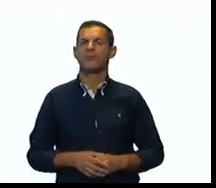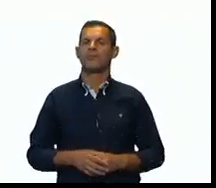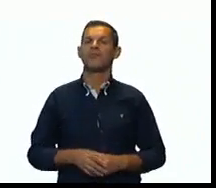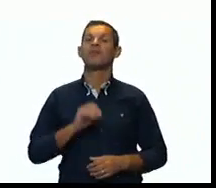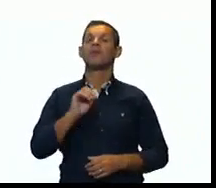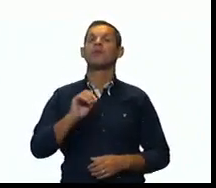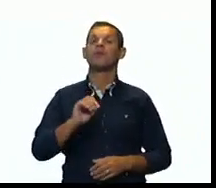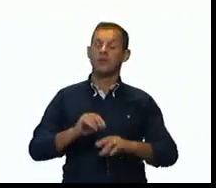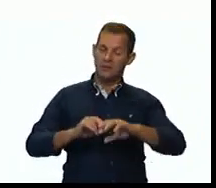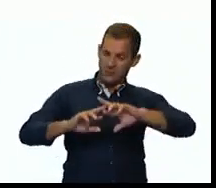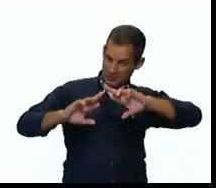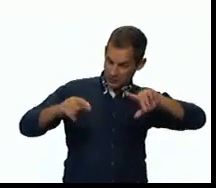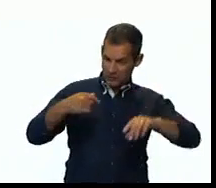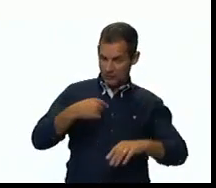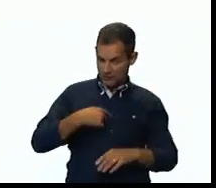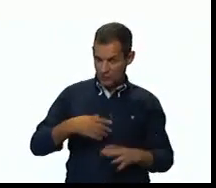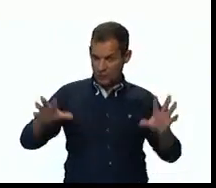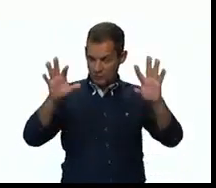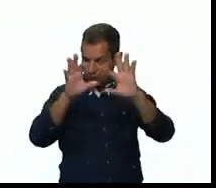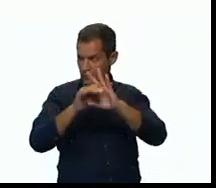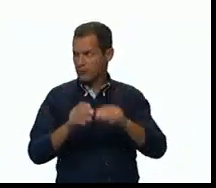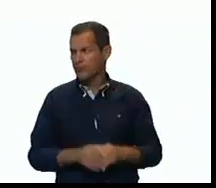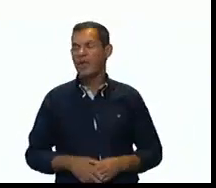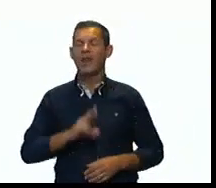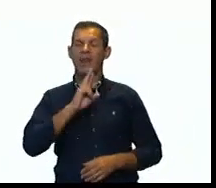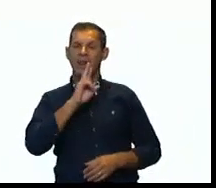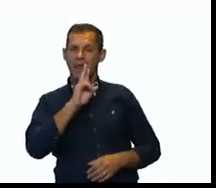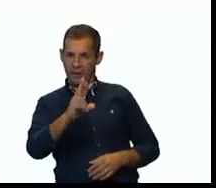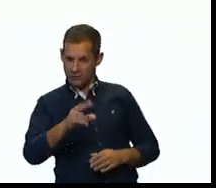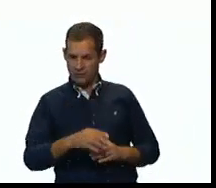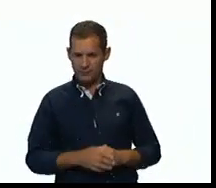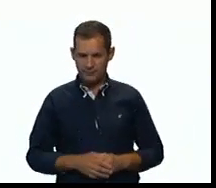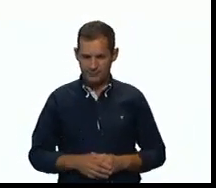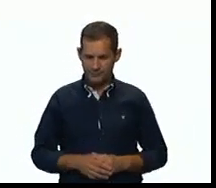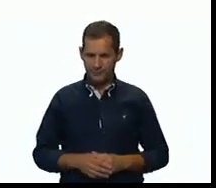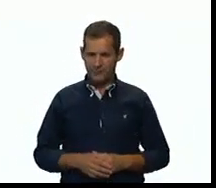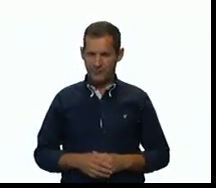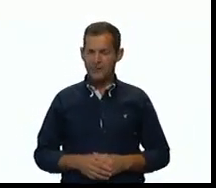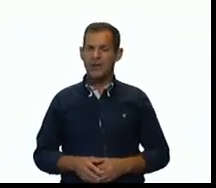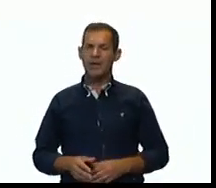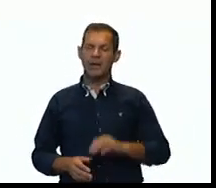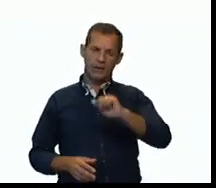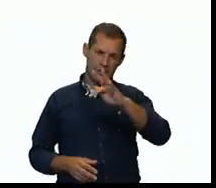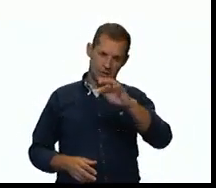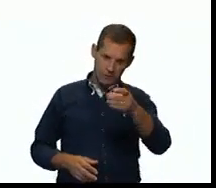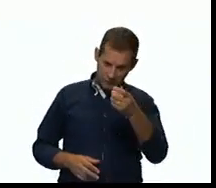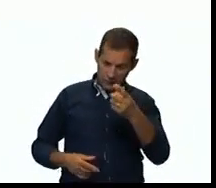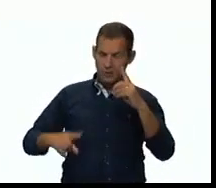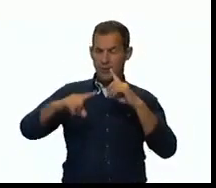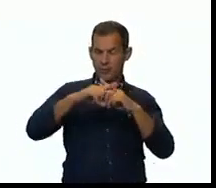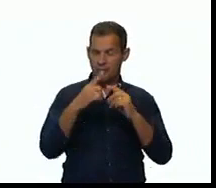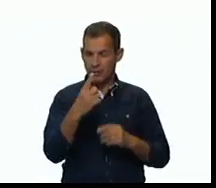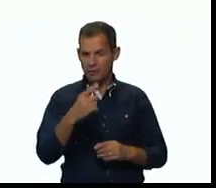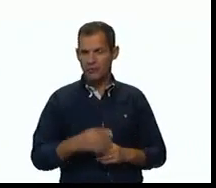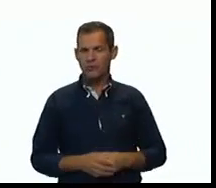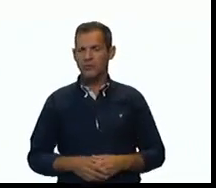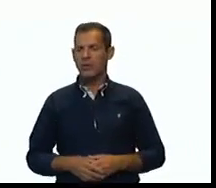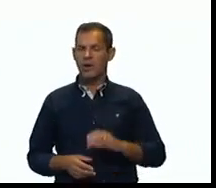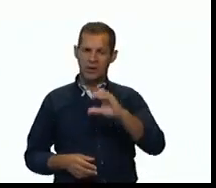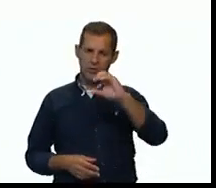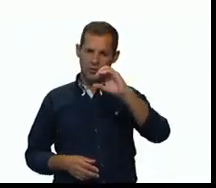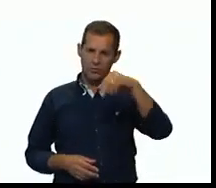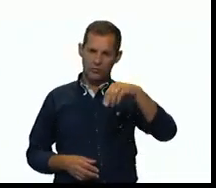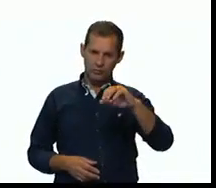a que variável eu estou integrando. E o resultado é a f de x mais uma